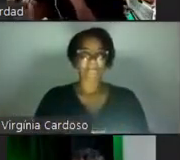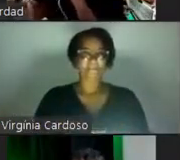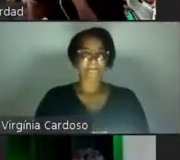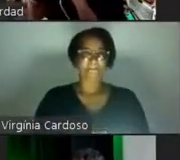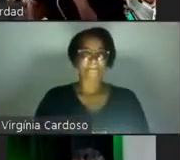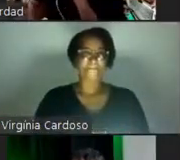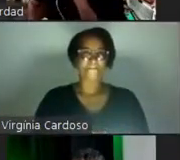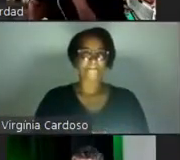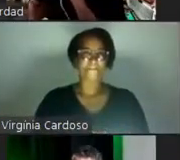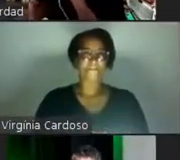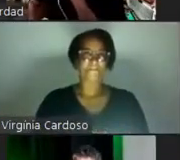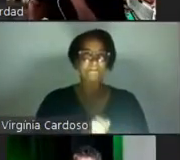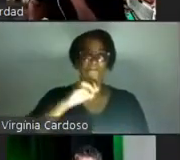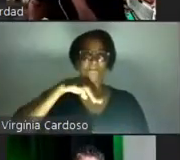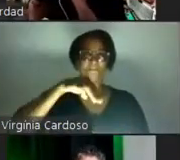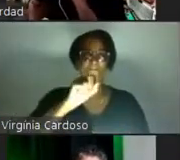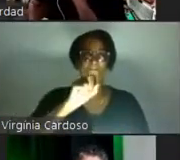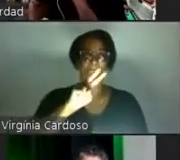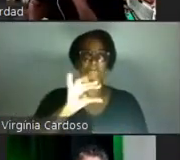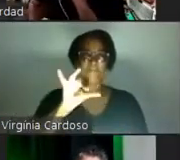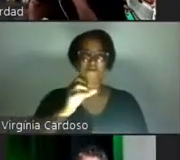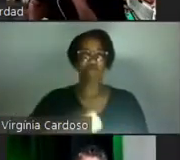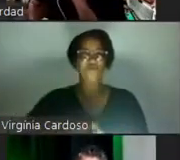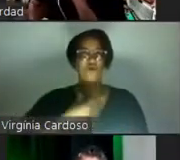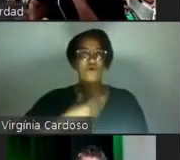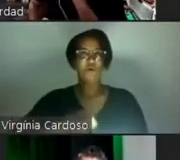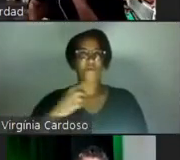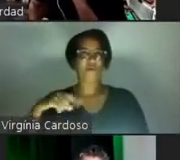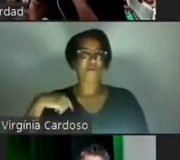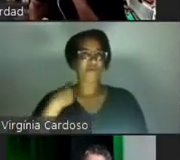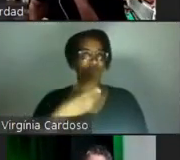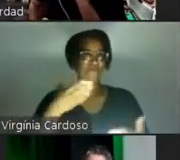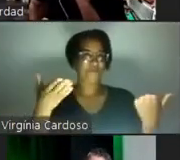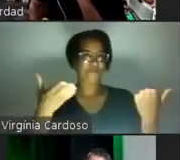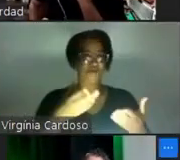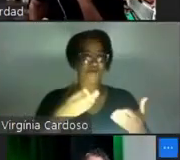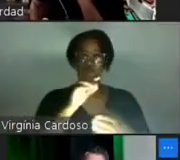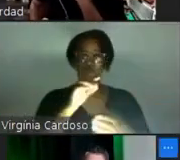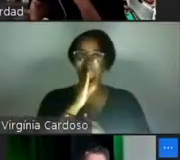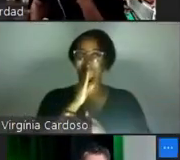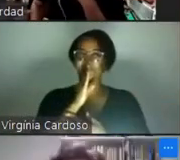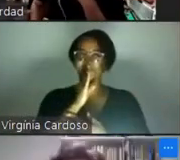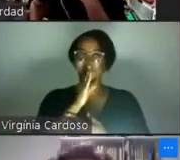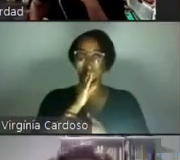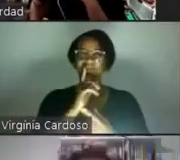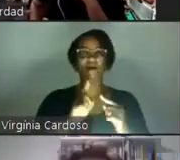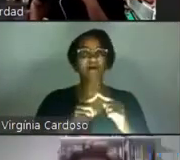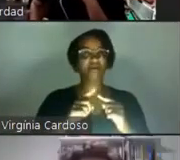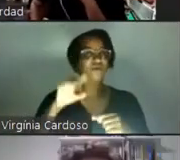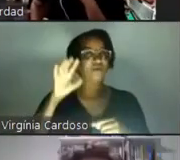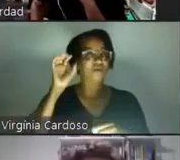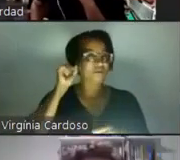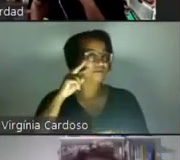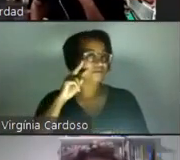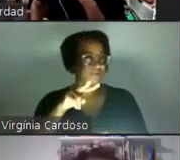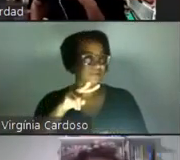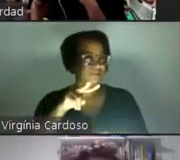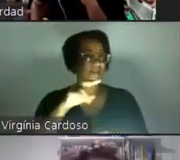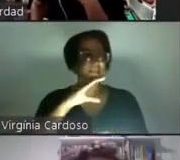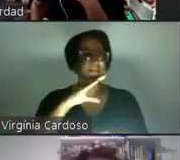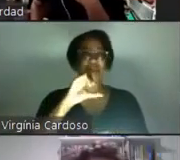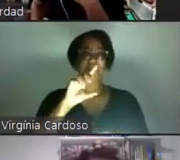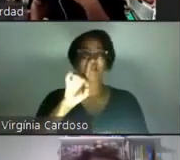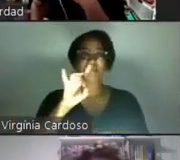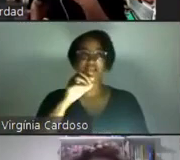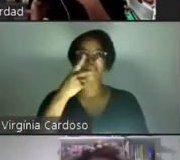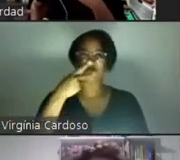Mavi, lê um poema, Mavi. Fala um poema pra gente aí, você que tá caladinho, quietinho. Vou, porque eu fico ouvindo, vou ouvindo Cida falar, e aí eu venho aqui,